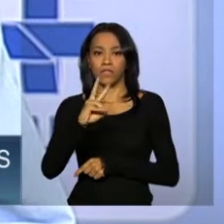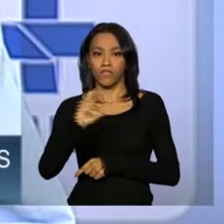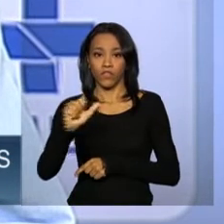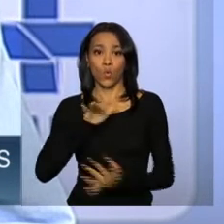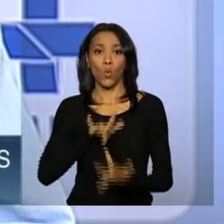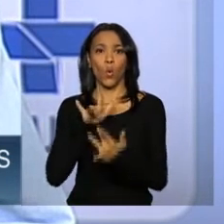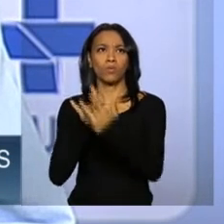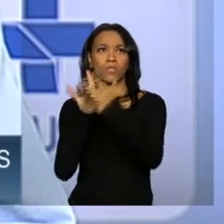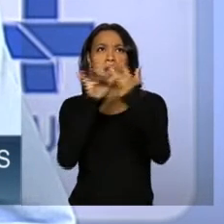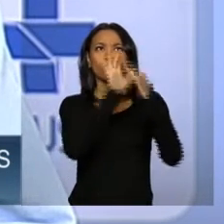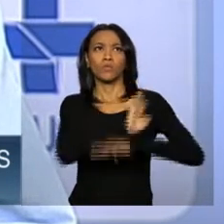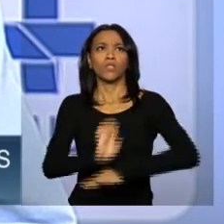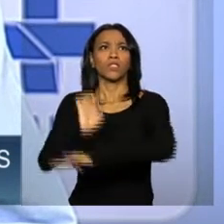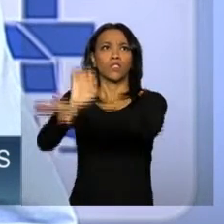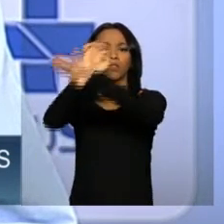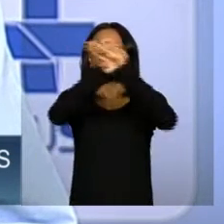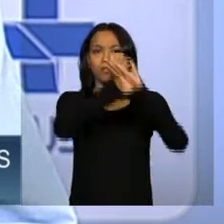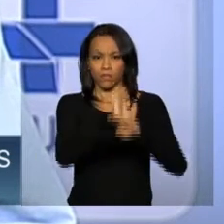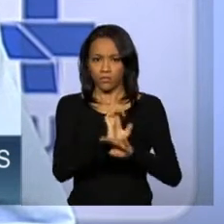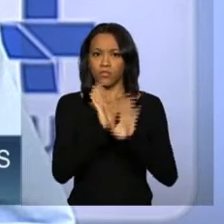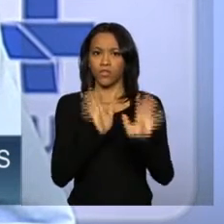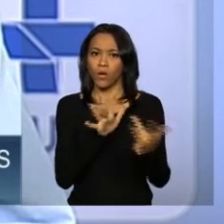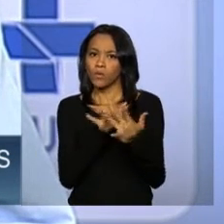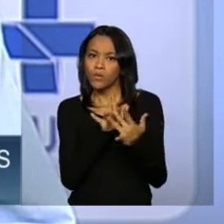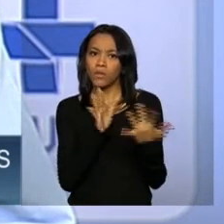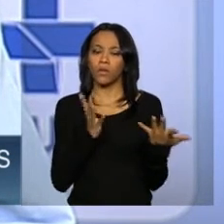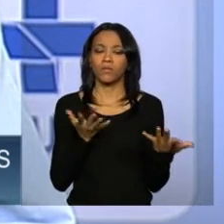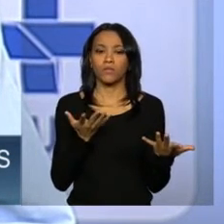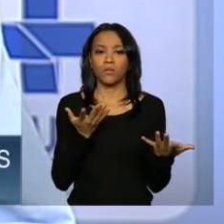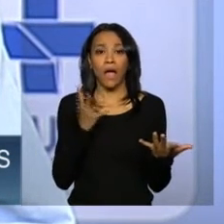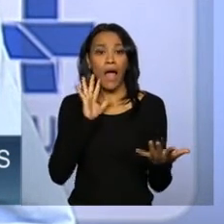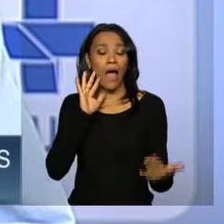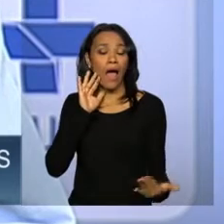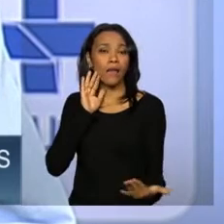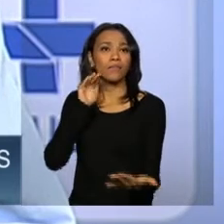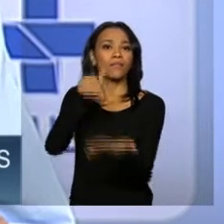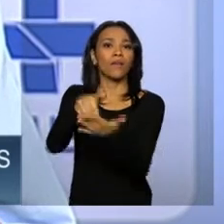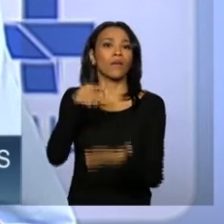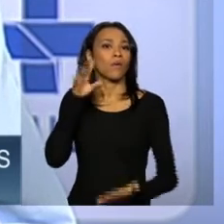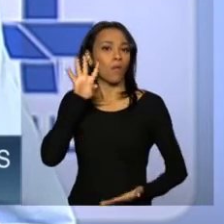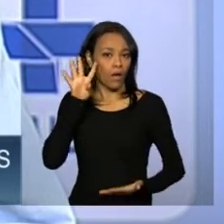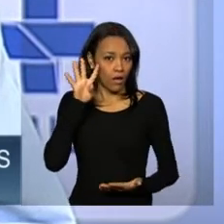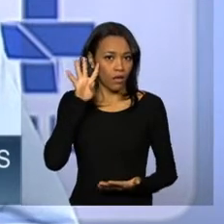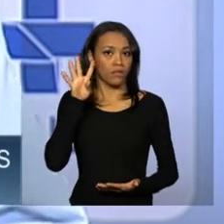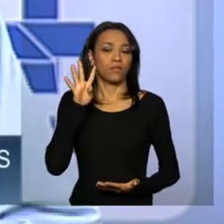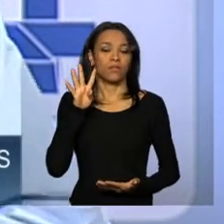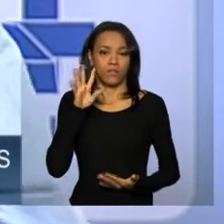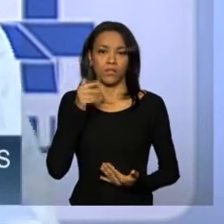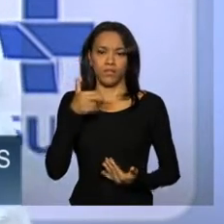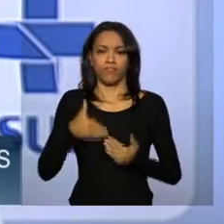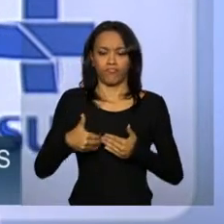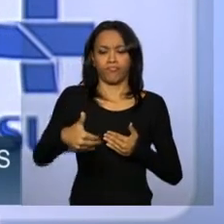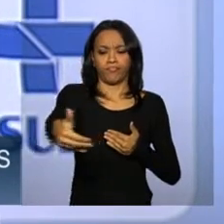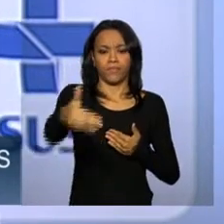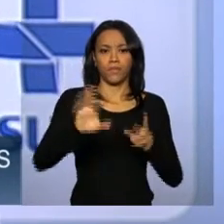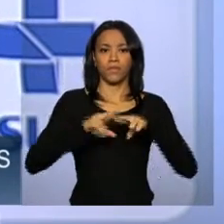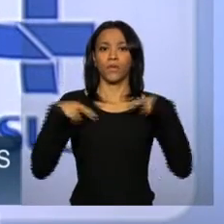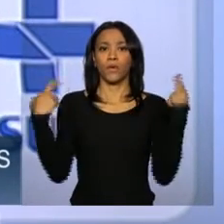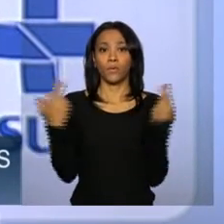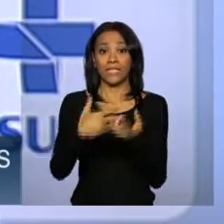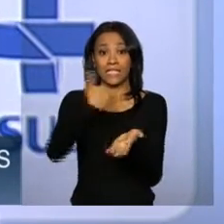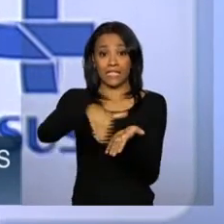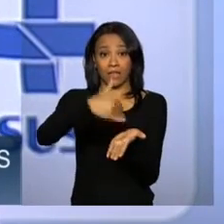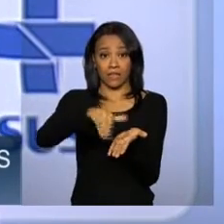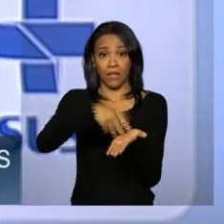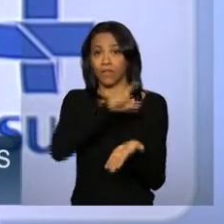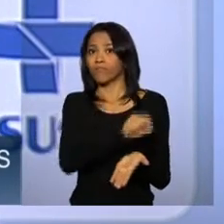de ativação até a quarta-feira, quando se reunirão os secretários